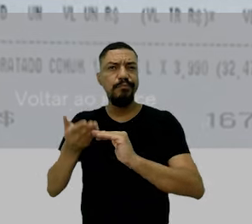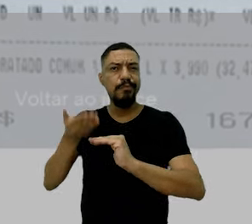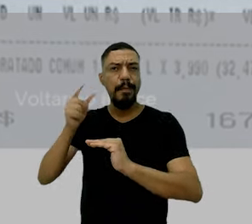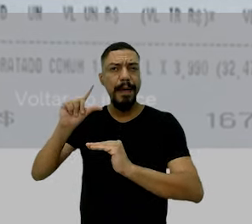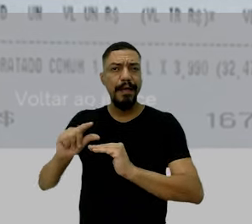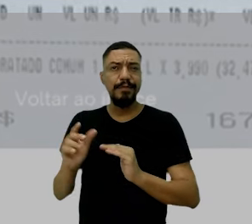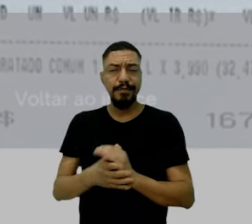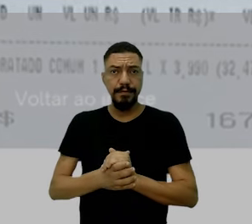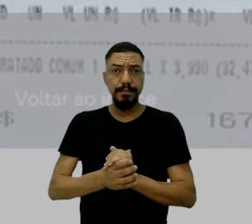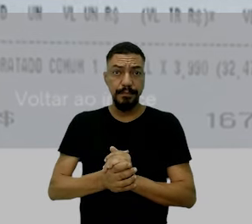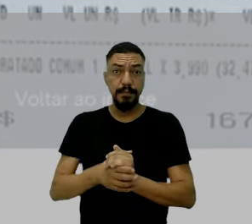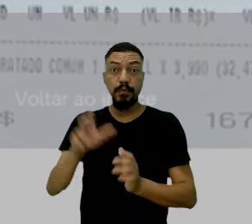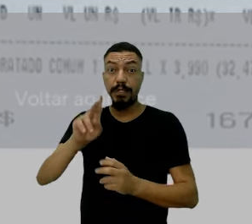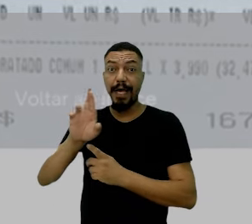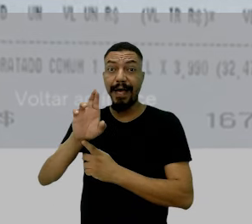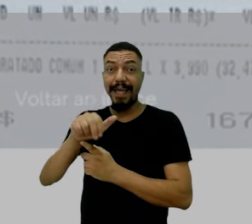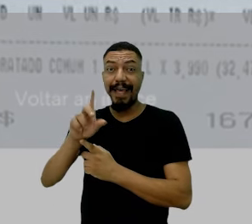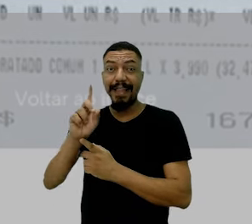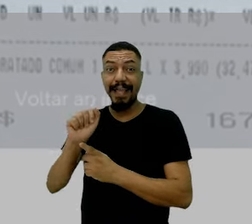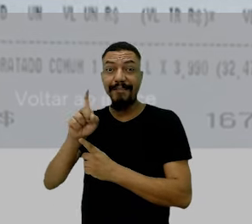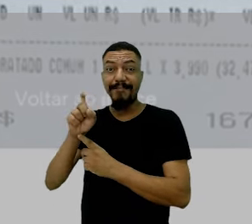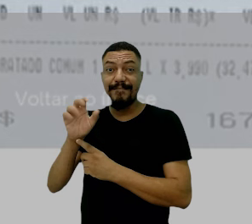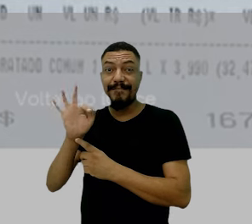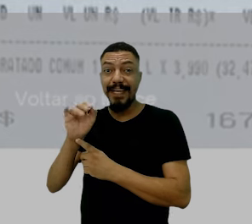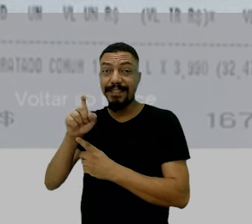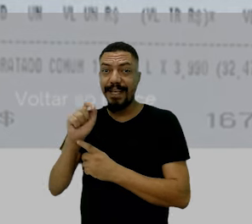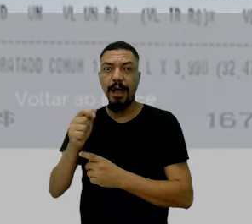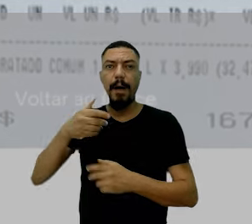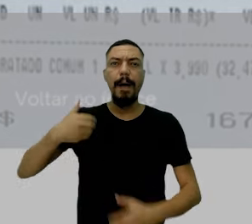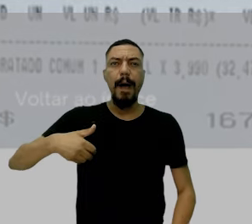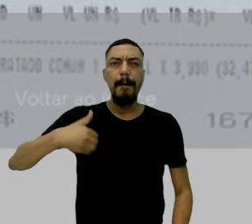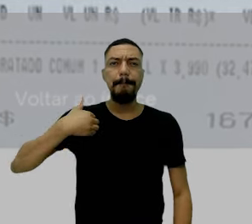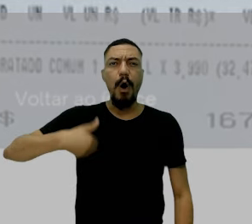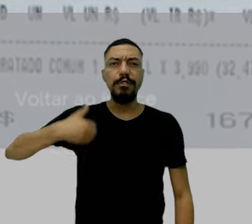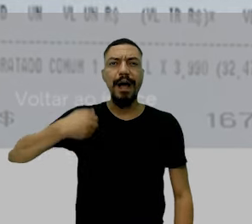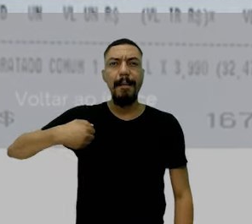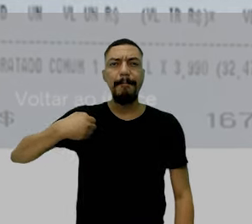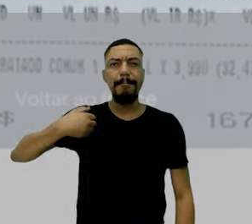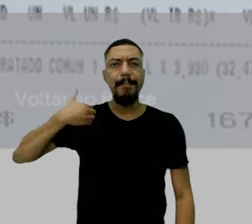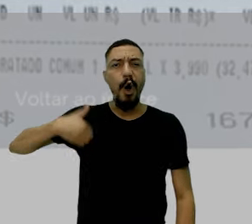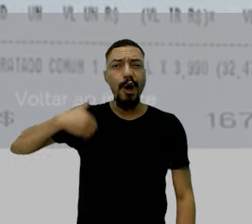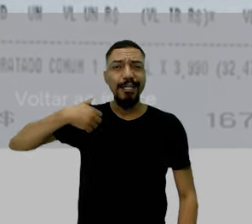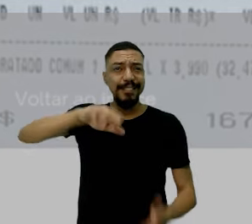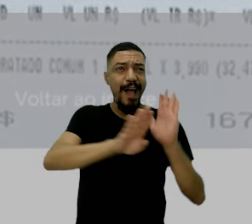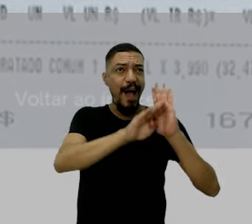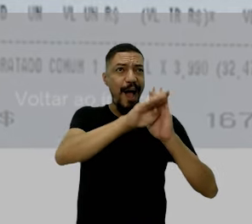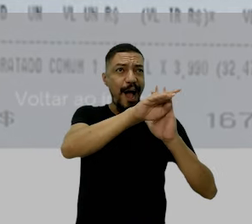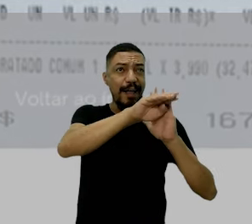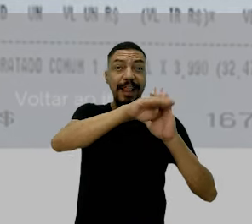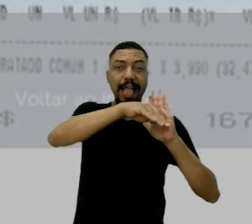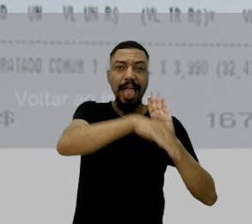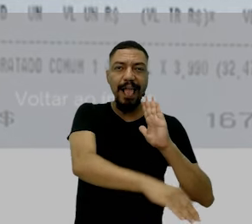assim. Então gente, renda fixa, tá? Não vai botar na bolsa de valores, pelo amor de Deus, que aí